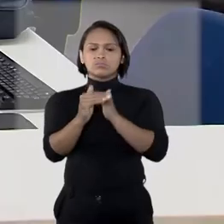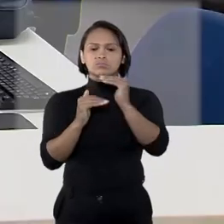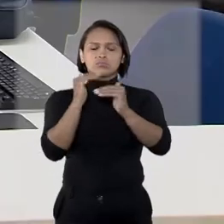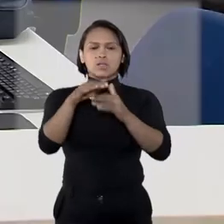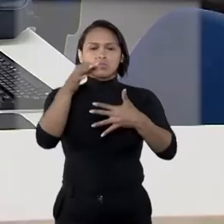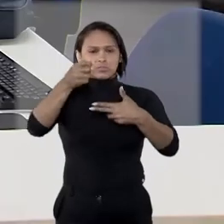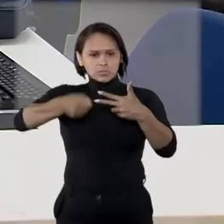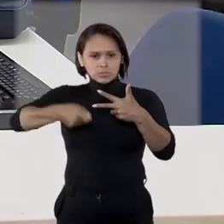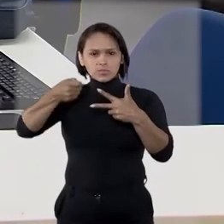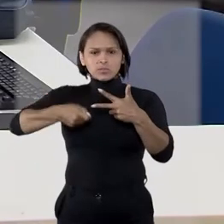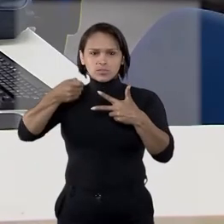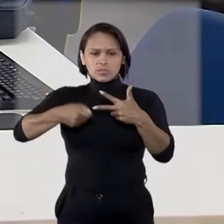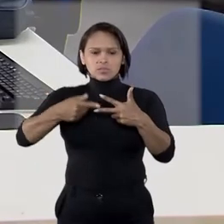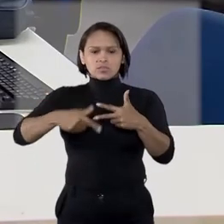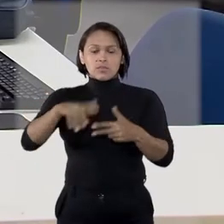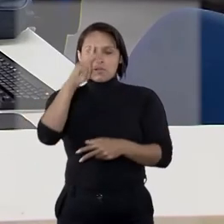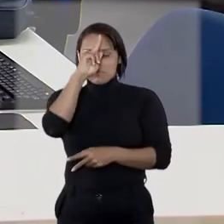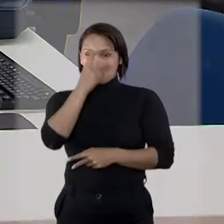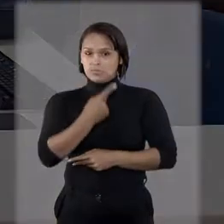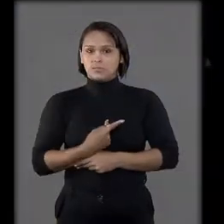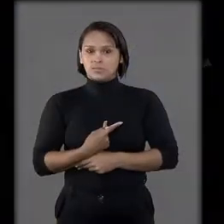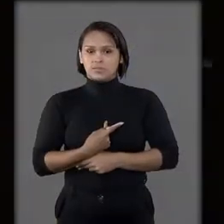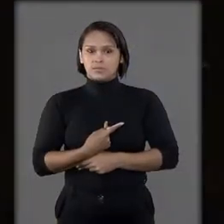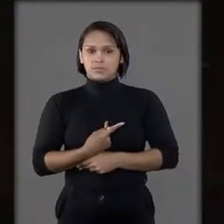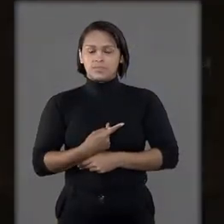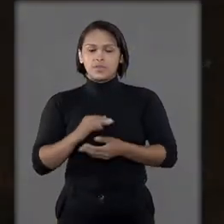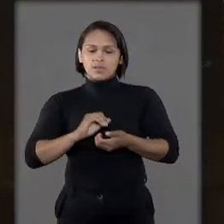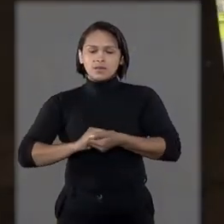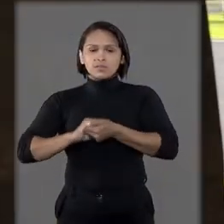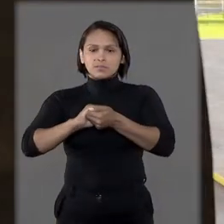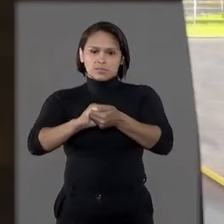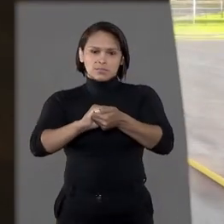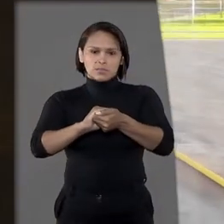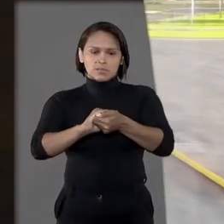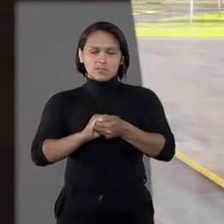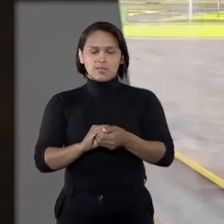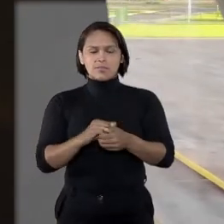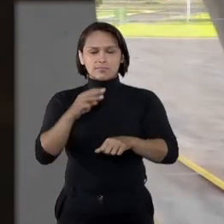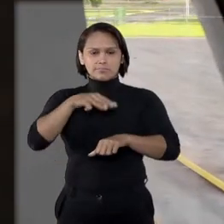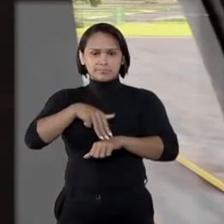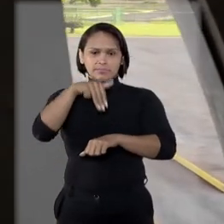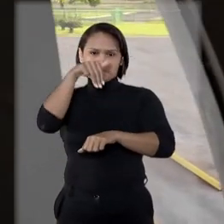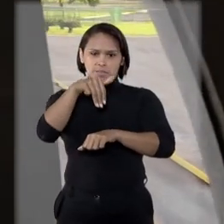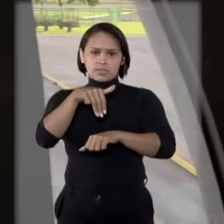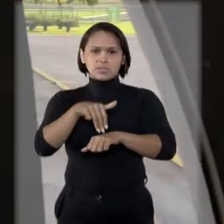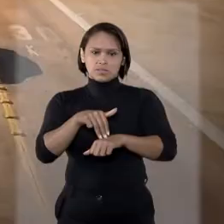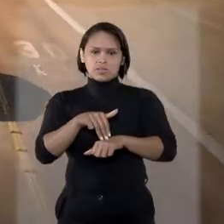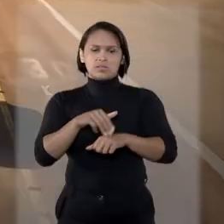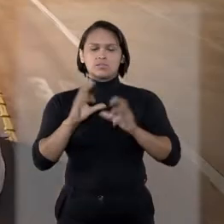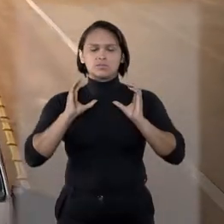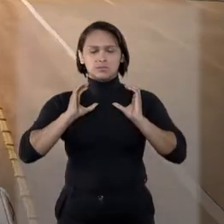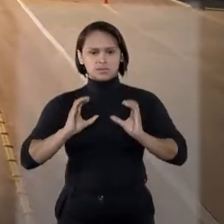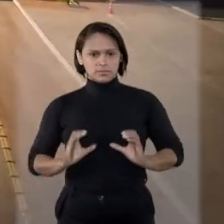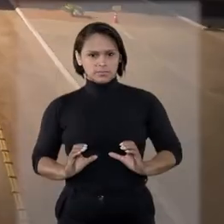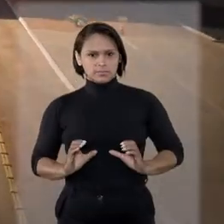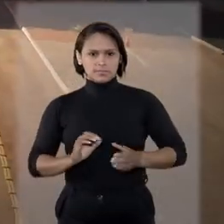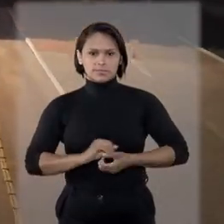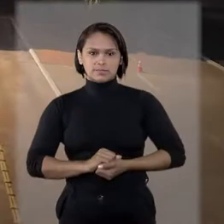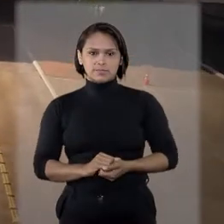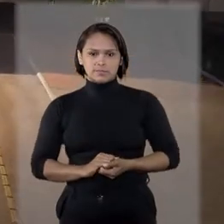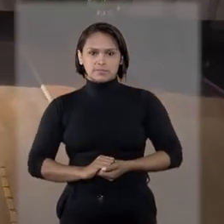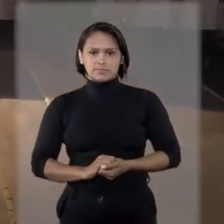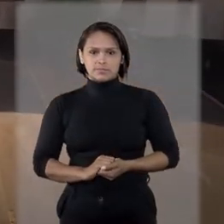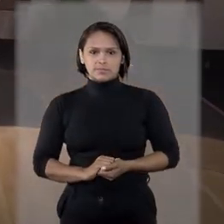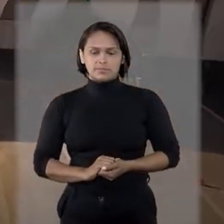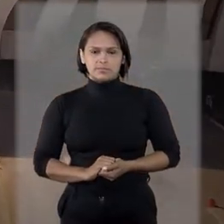de um poder judiciário mais humano. De mãos dadas, magistratura e cidadania.